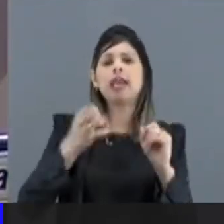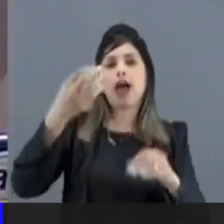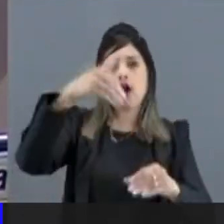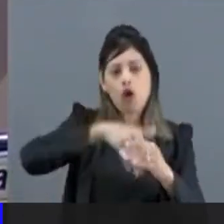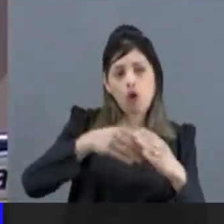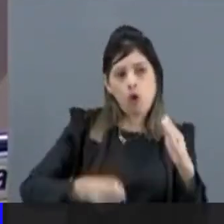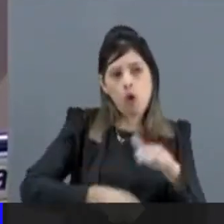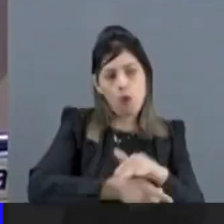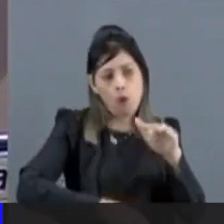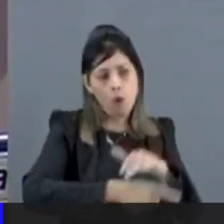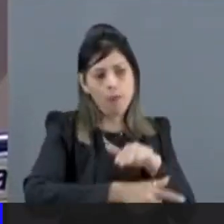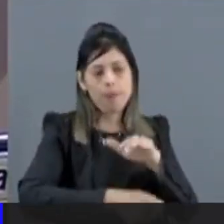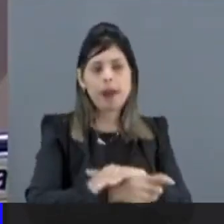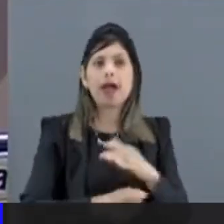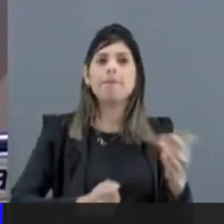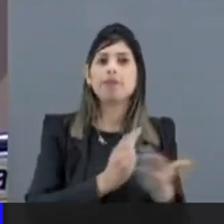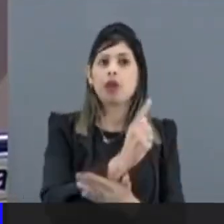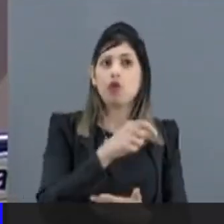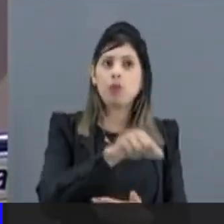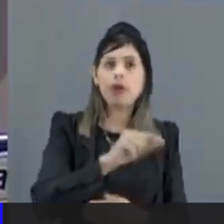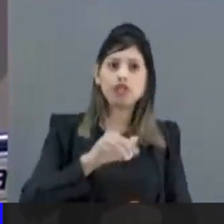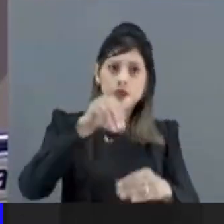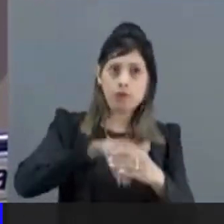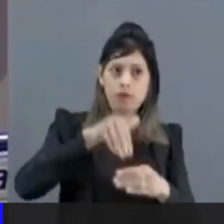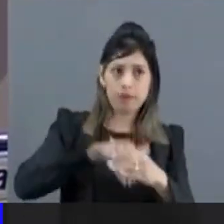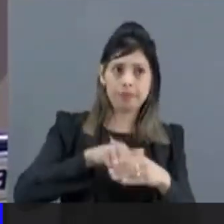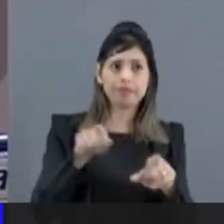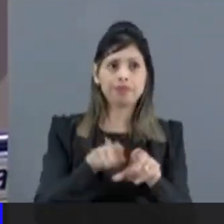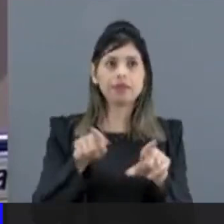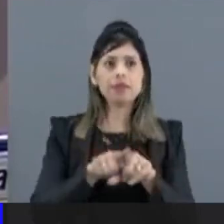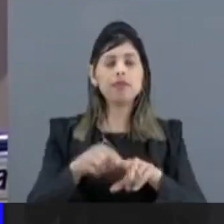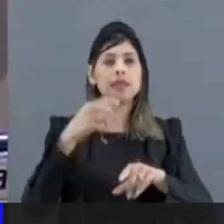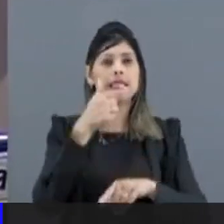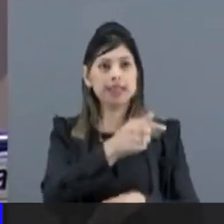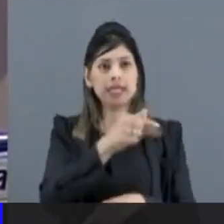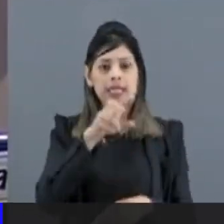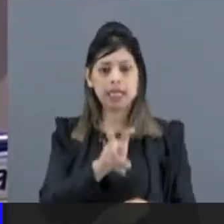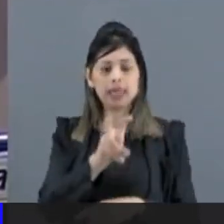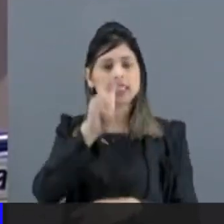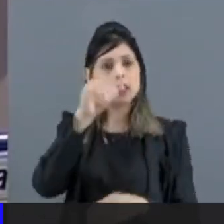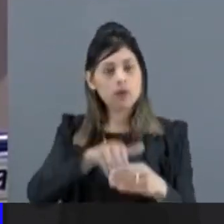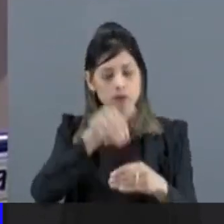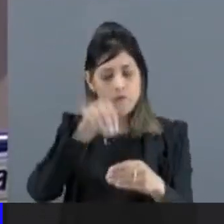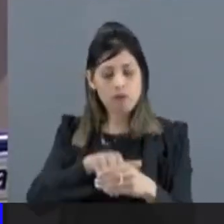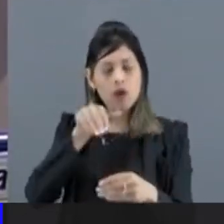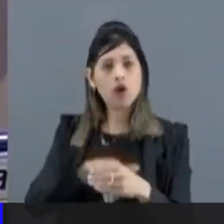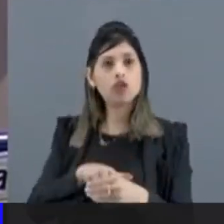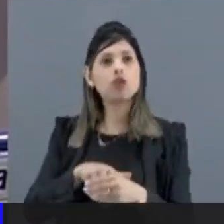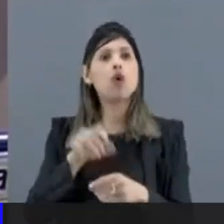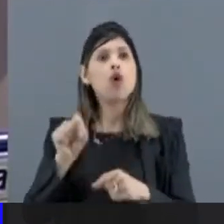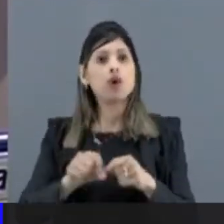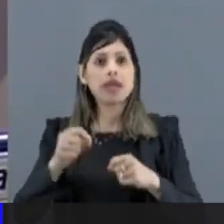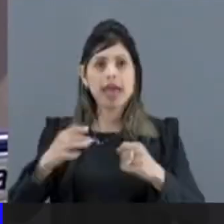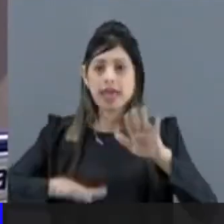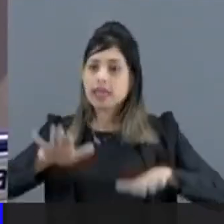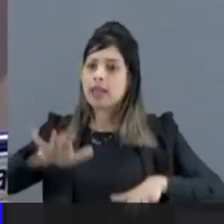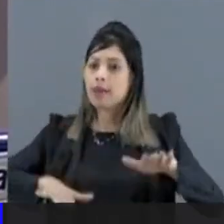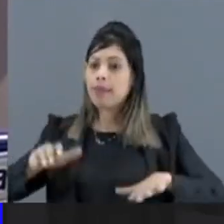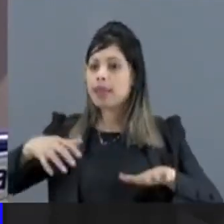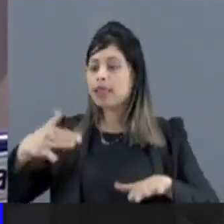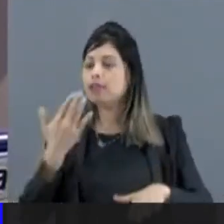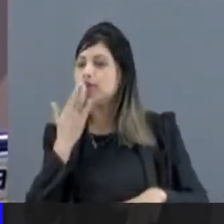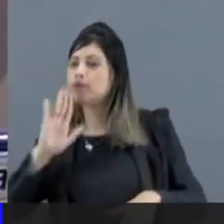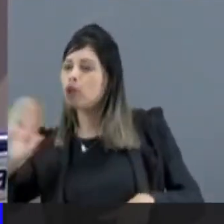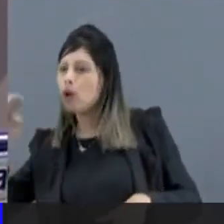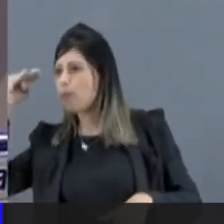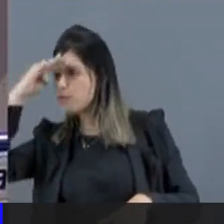foi o mapeamento de municípios em que houvera mais de 75% dos votos para qualquer dos dois candidatos que foram ao segundo